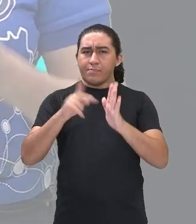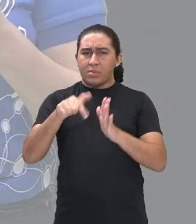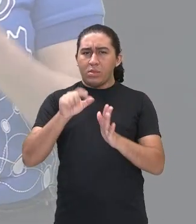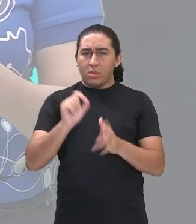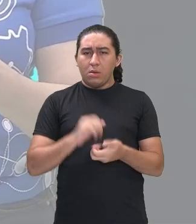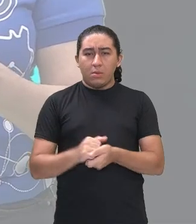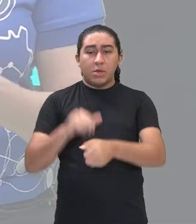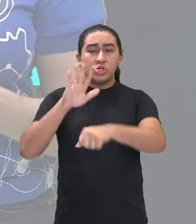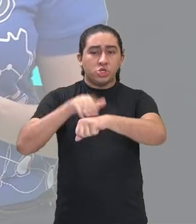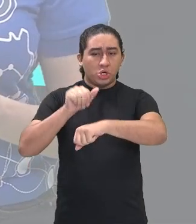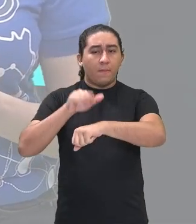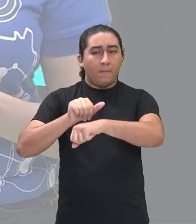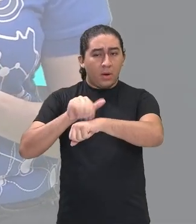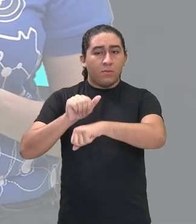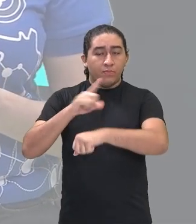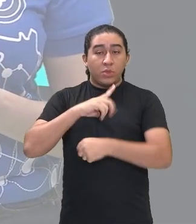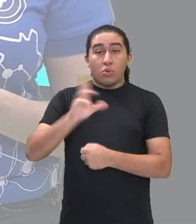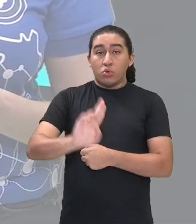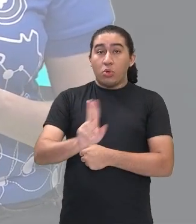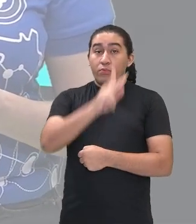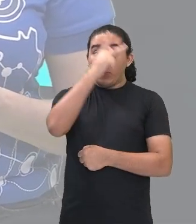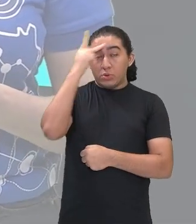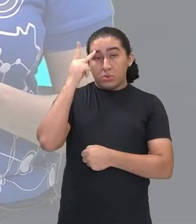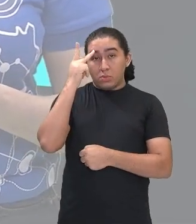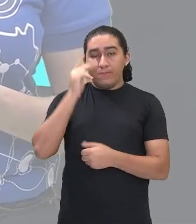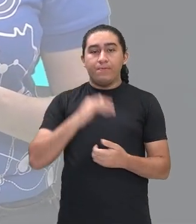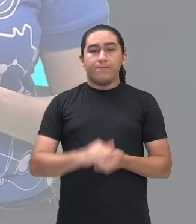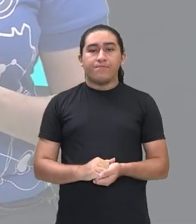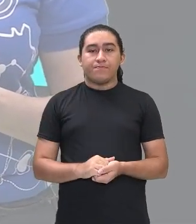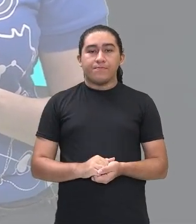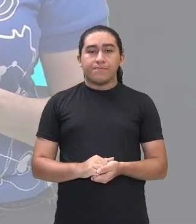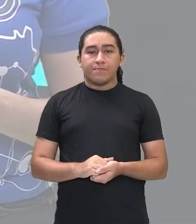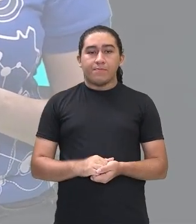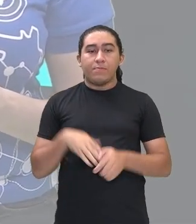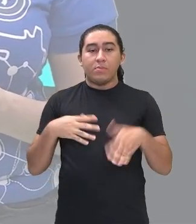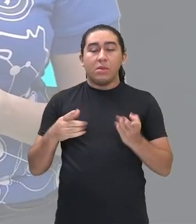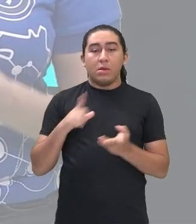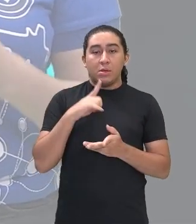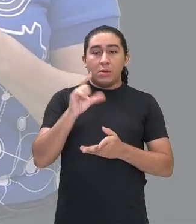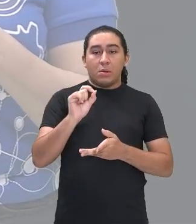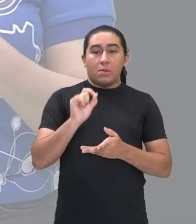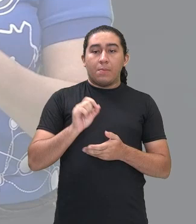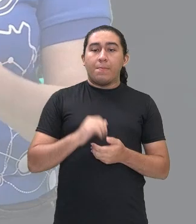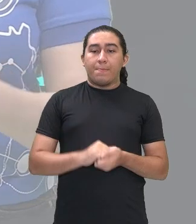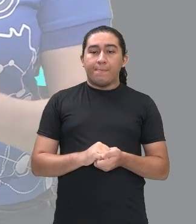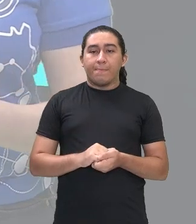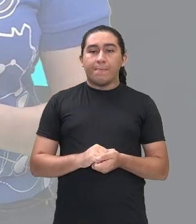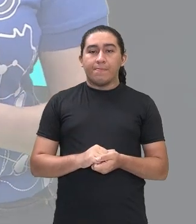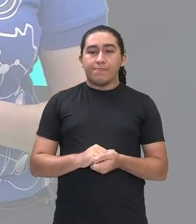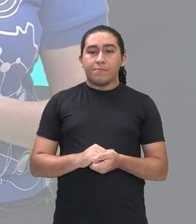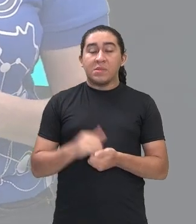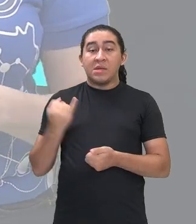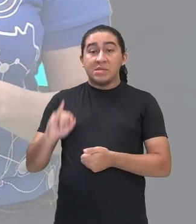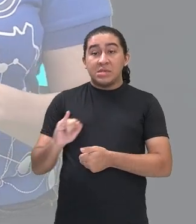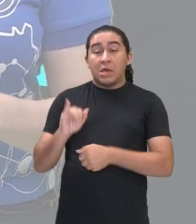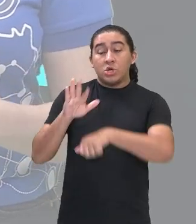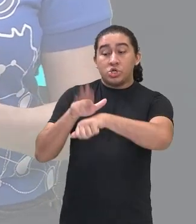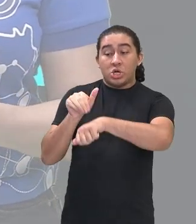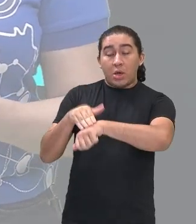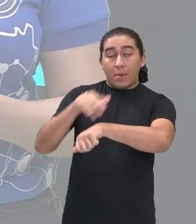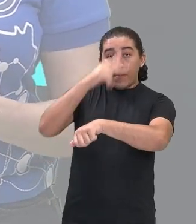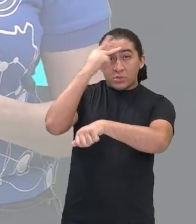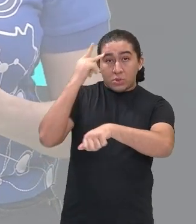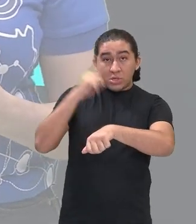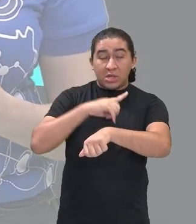é chamar pelo nome de alguém, né? Então, vou isolar quando eu for chamar